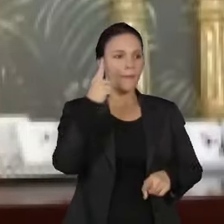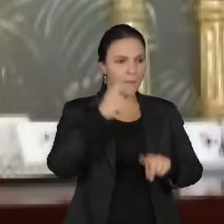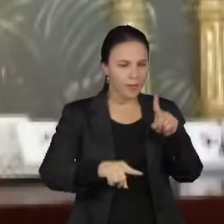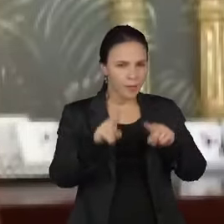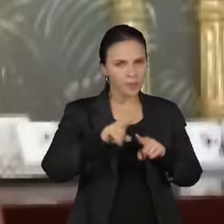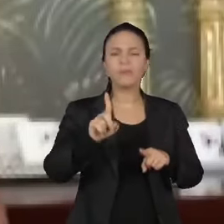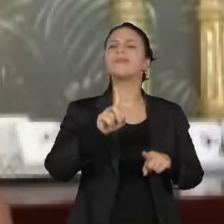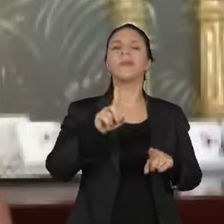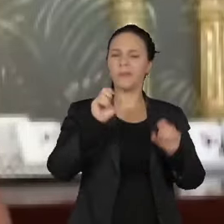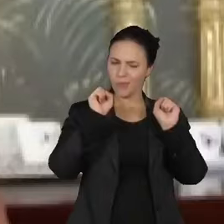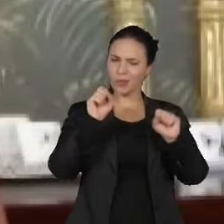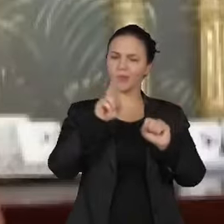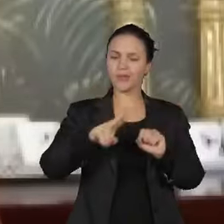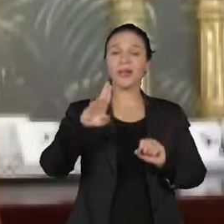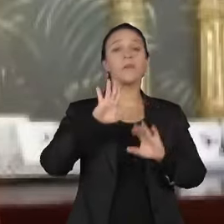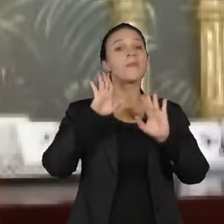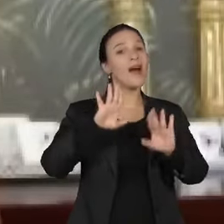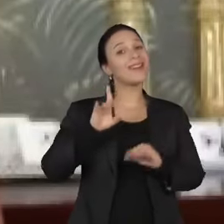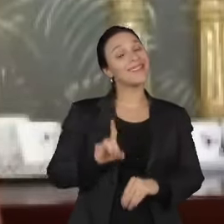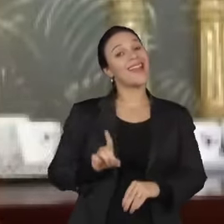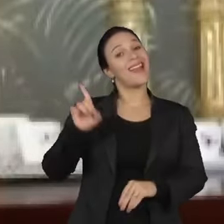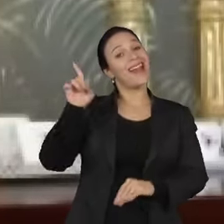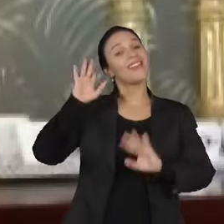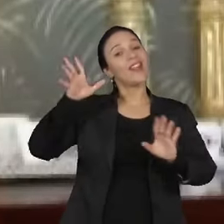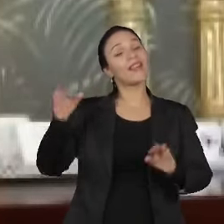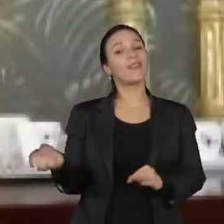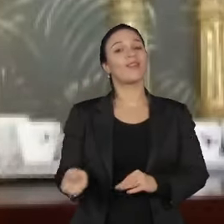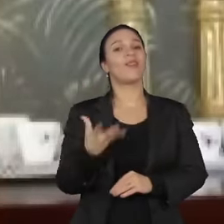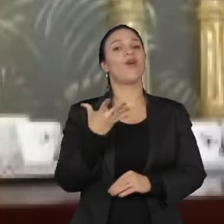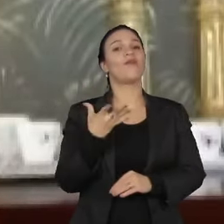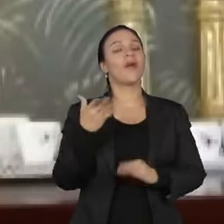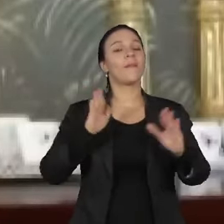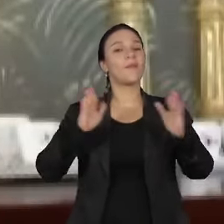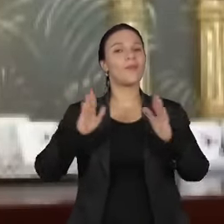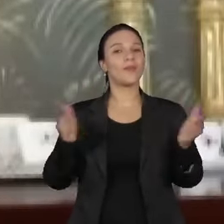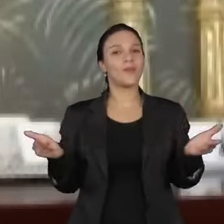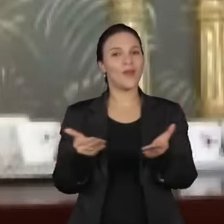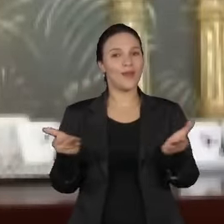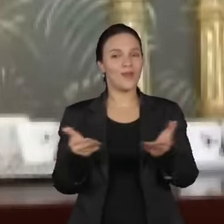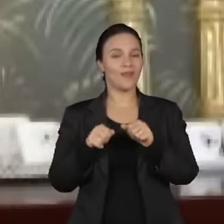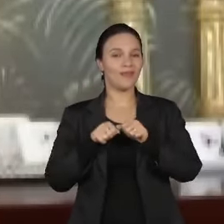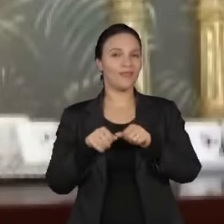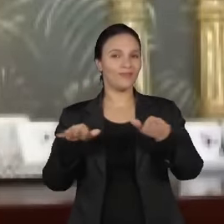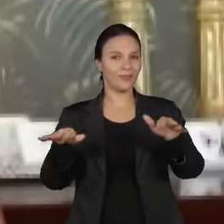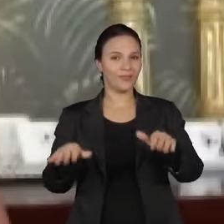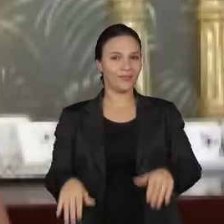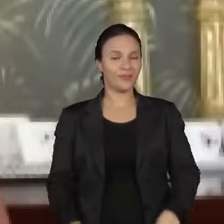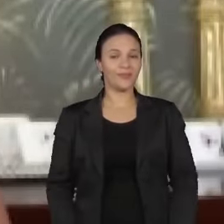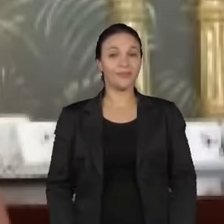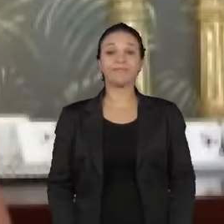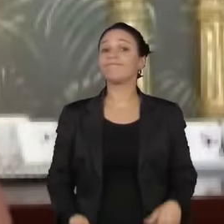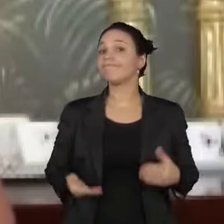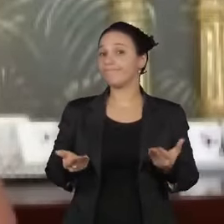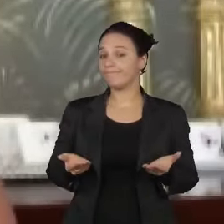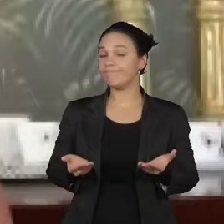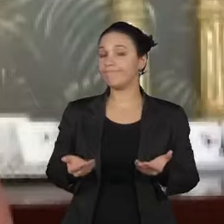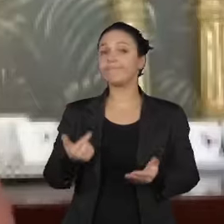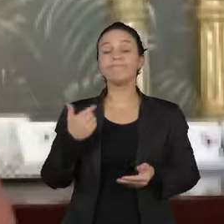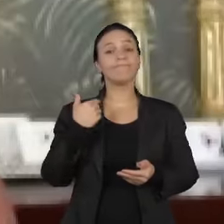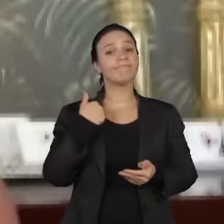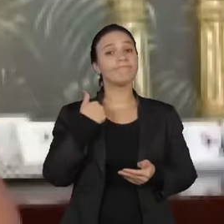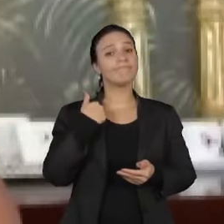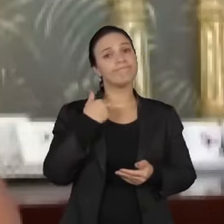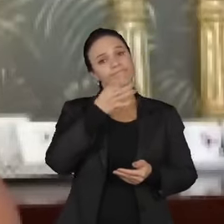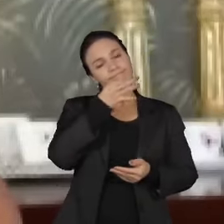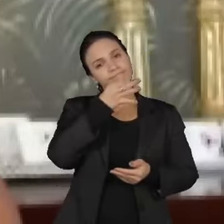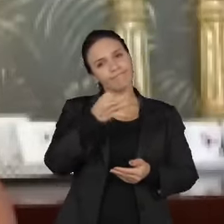mas certamente não é a vacina ideal para este momento epidemiológico que nós estamos vivendo. Então, o que eu acho